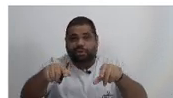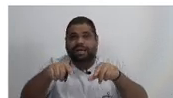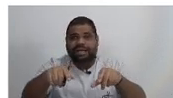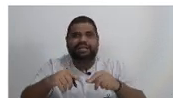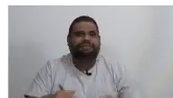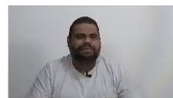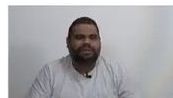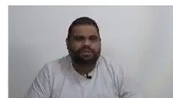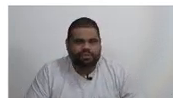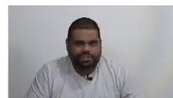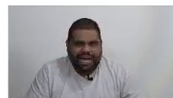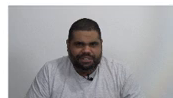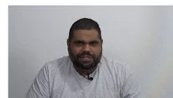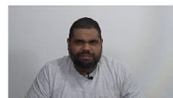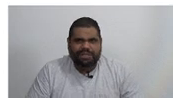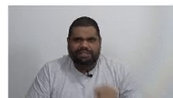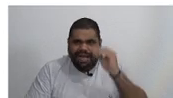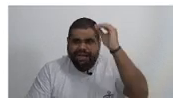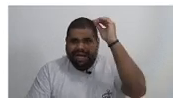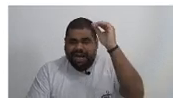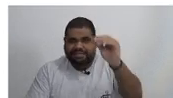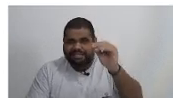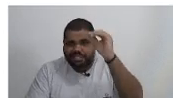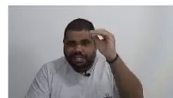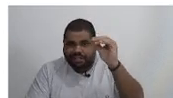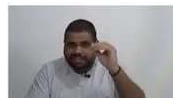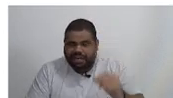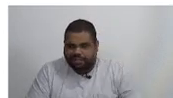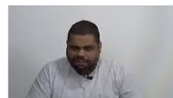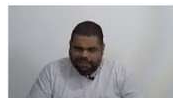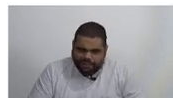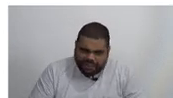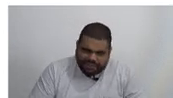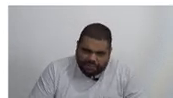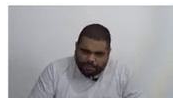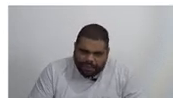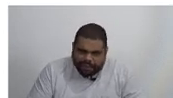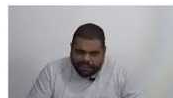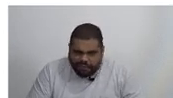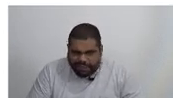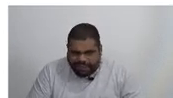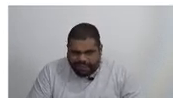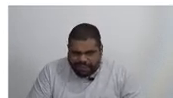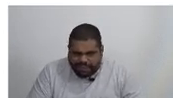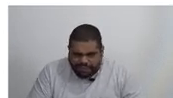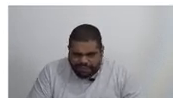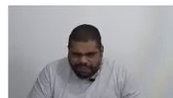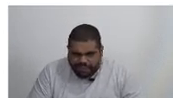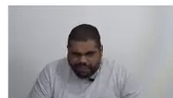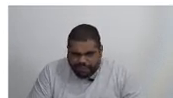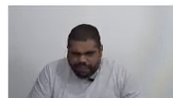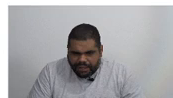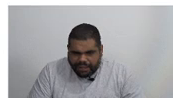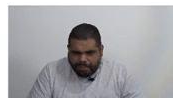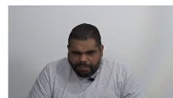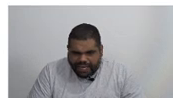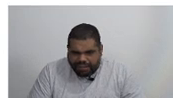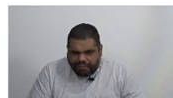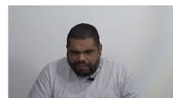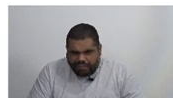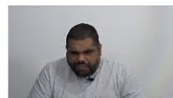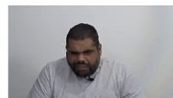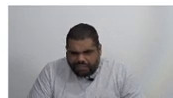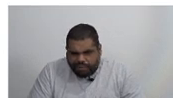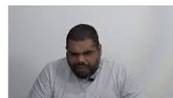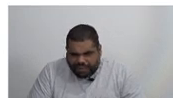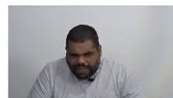Júnior vai colocar aí no chat, tá? Assista a nossa aula de fatoração. Então, vamos lá, 16x